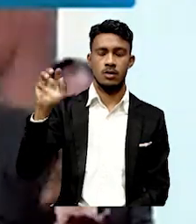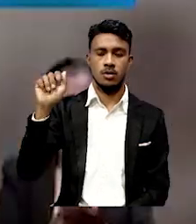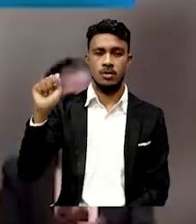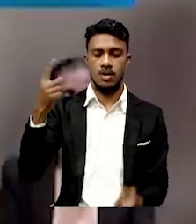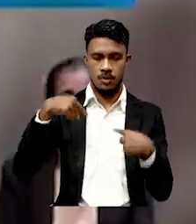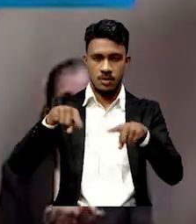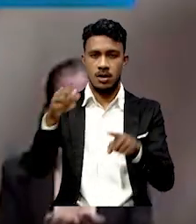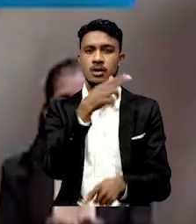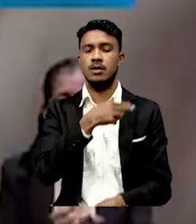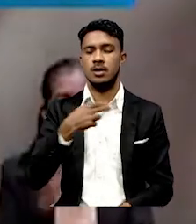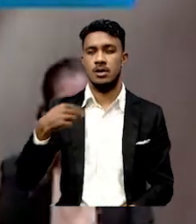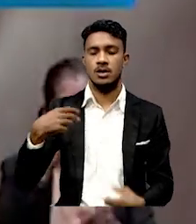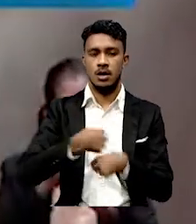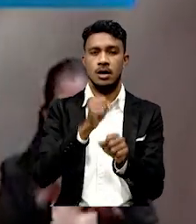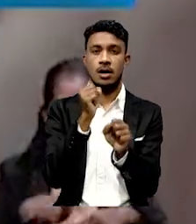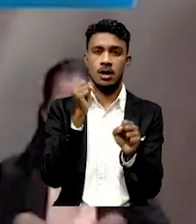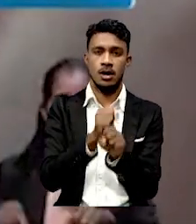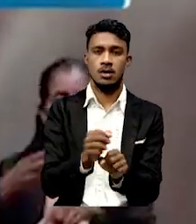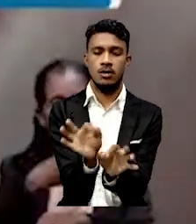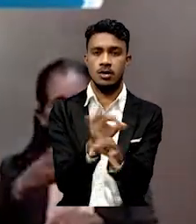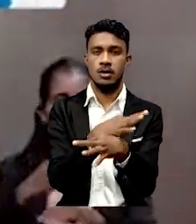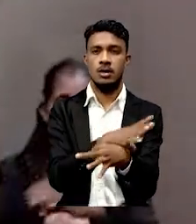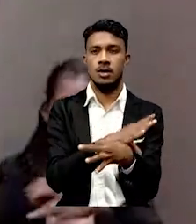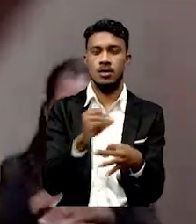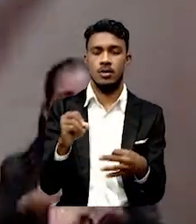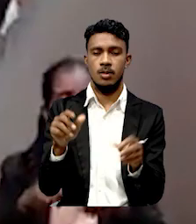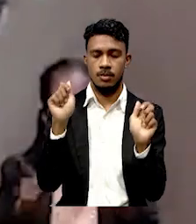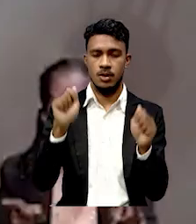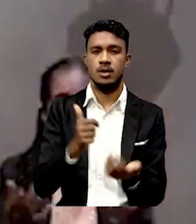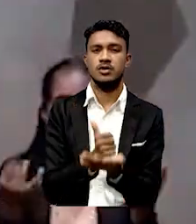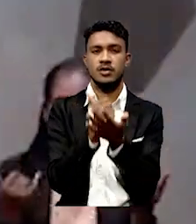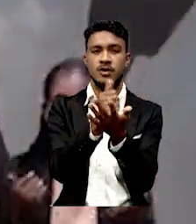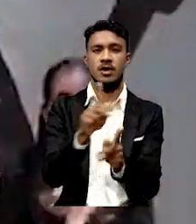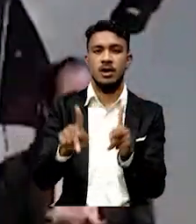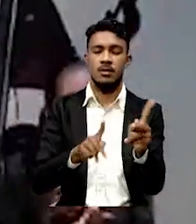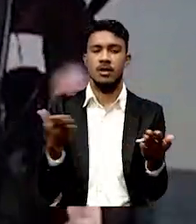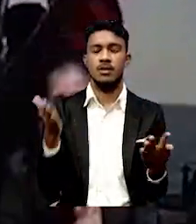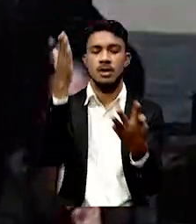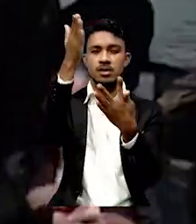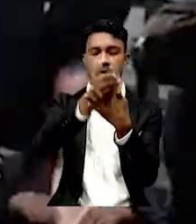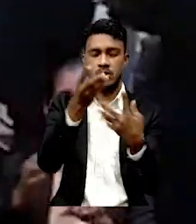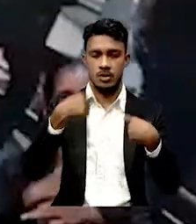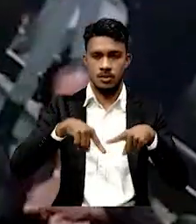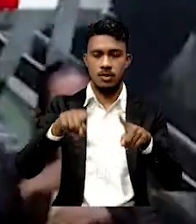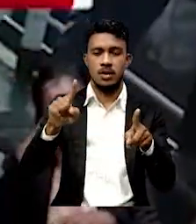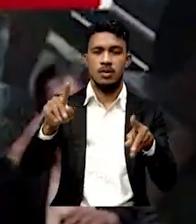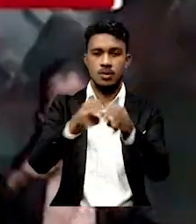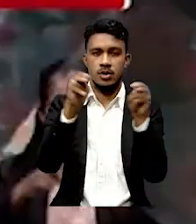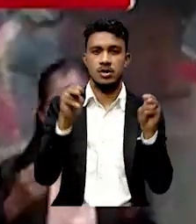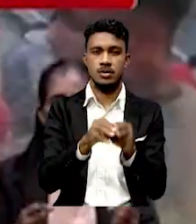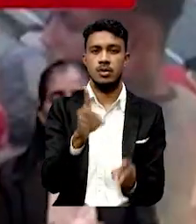halo manutenção. Nune bele facilita fila fale passageiro Siranebe a tu halo viazem ba mai entre município